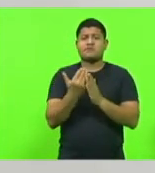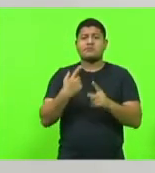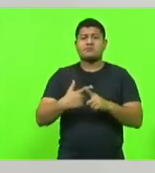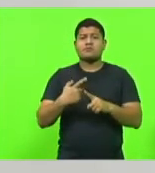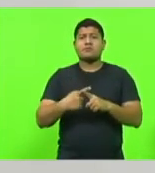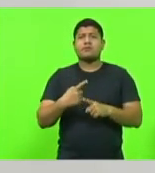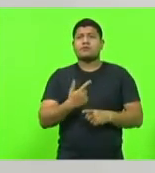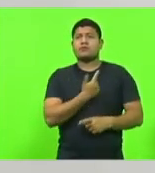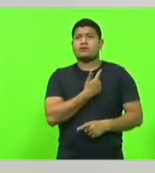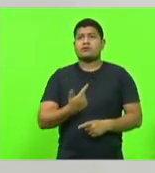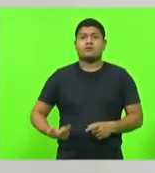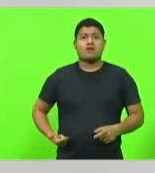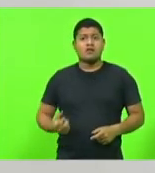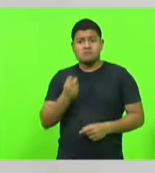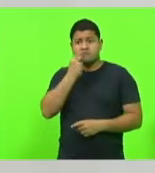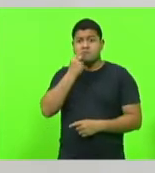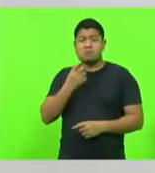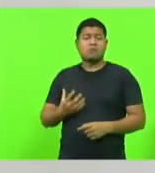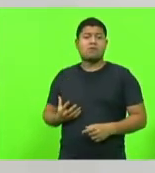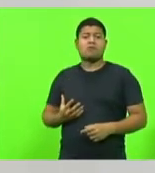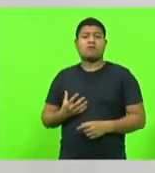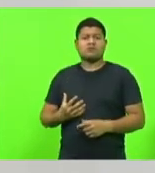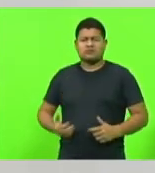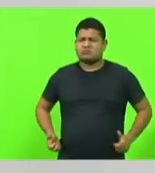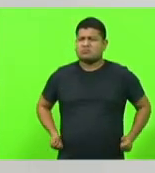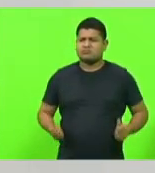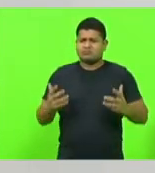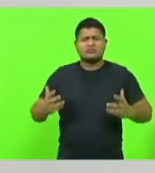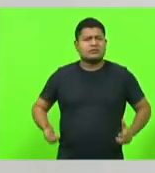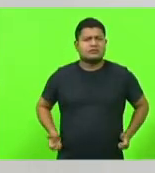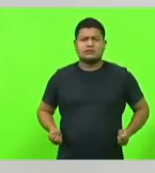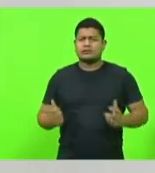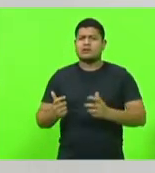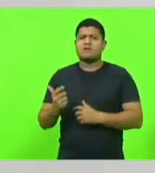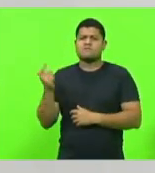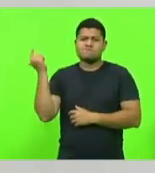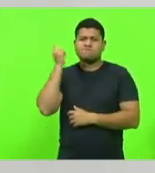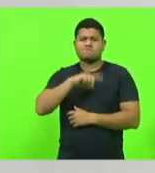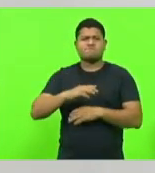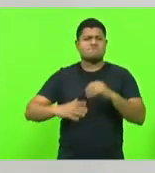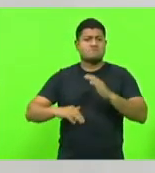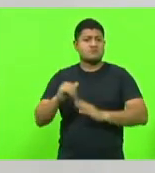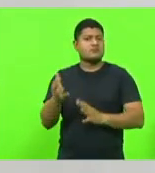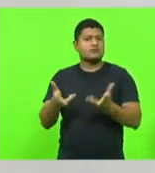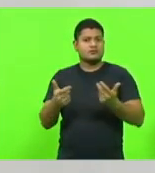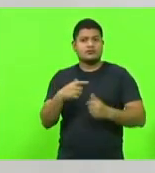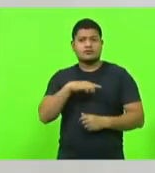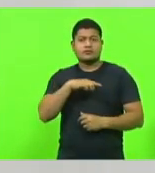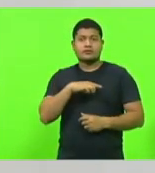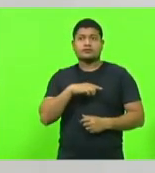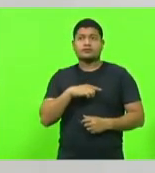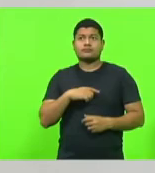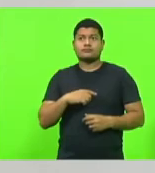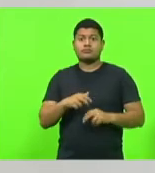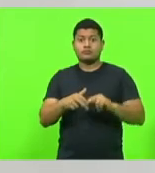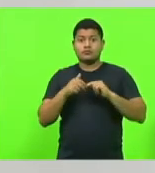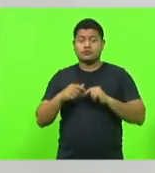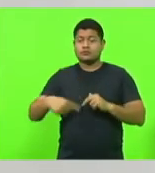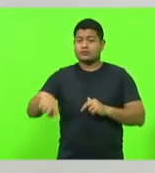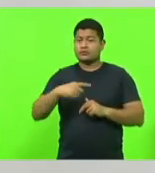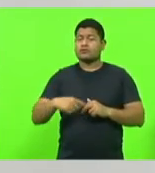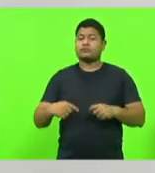muito bom em gastar dinheiro do pagador de impostos. Portanto, nós devemos romper